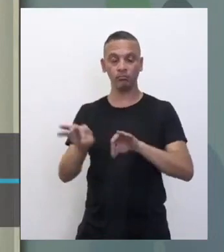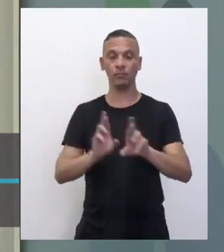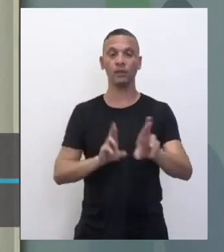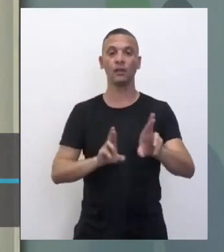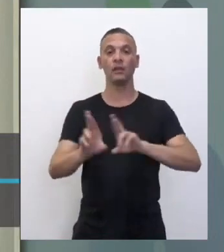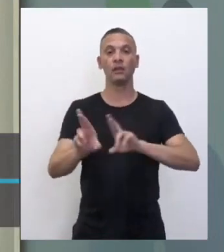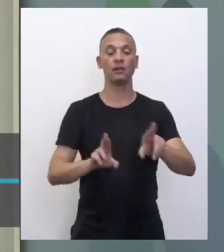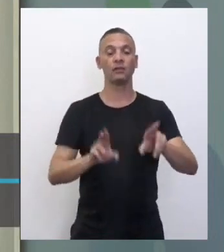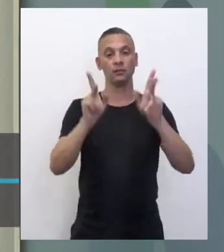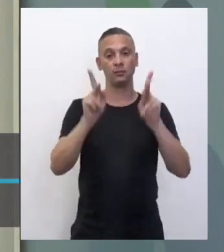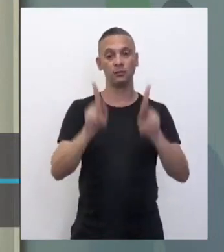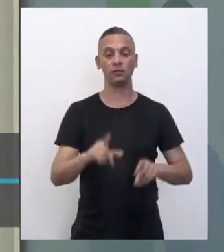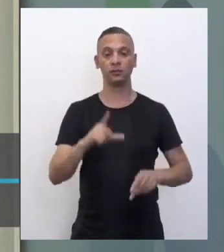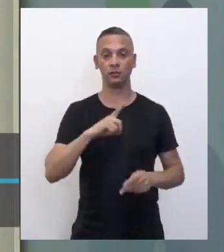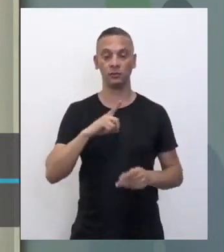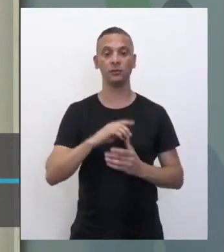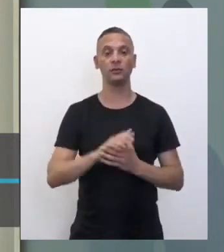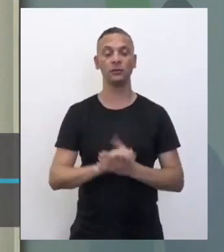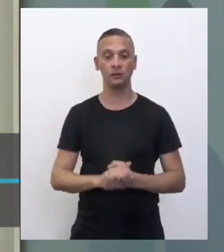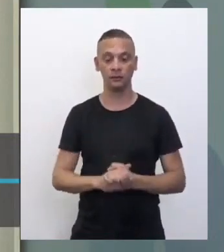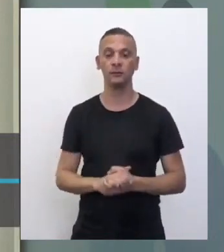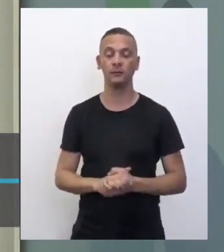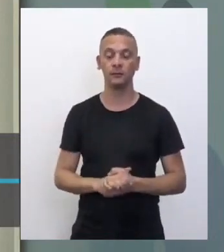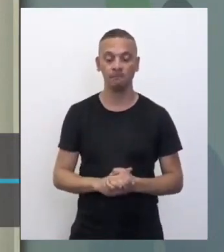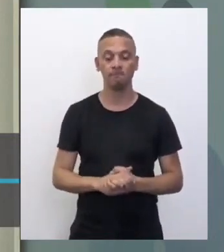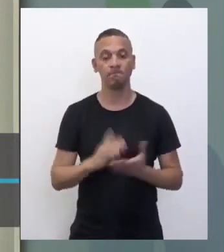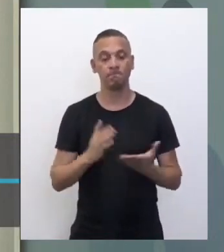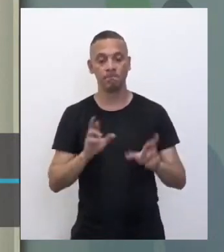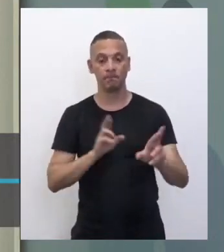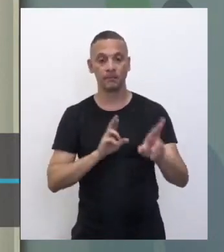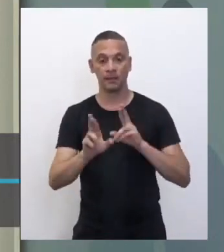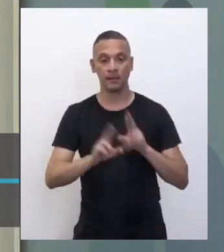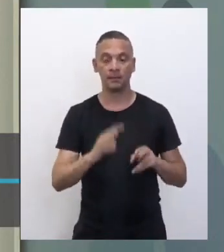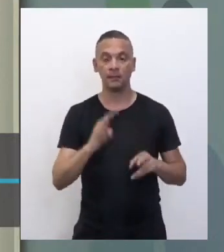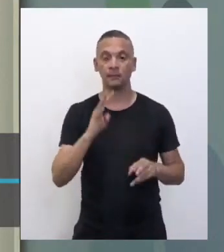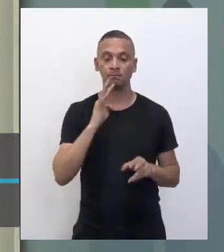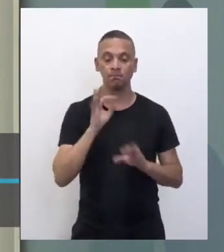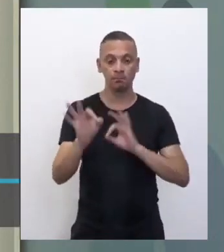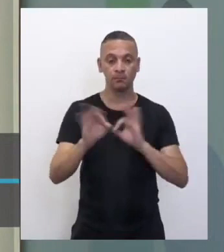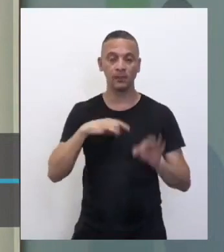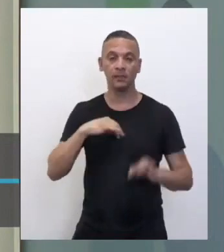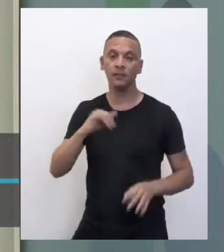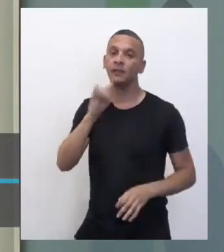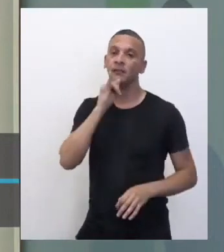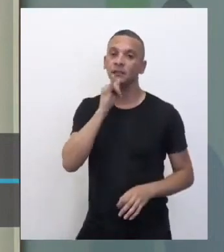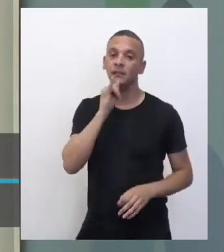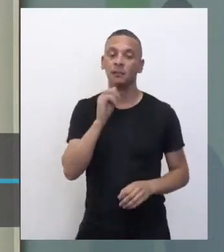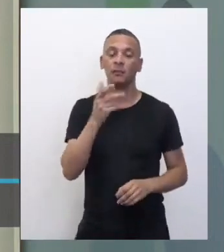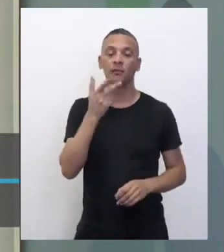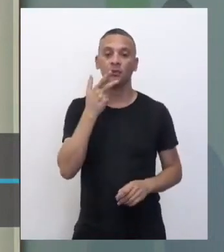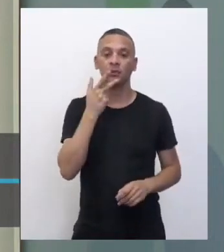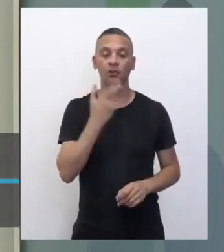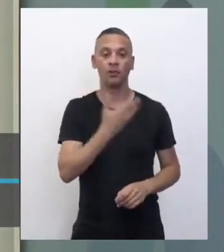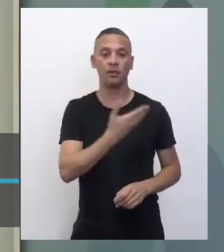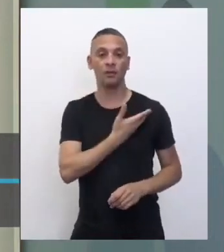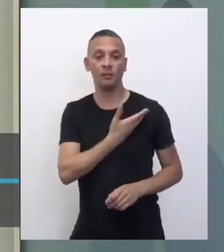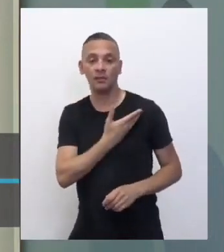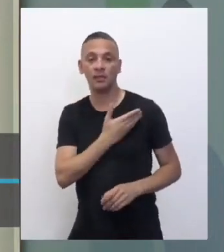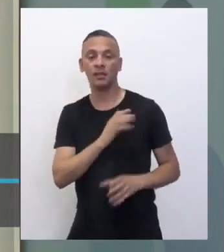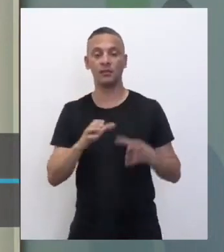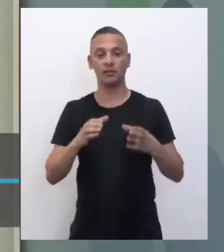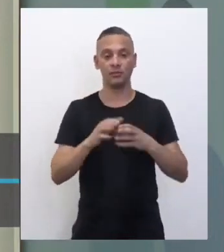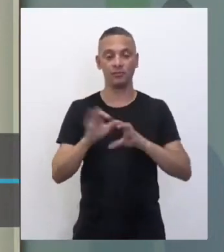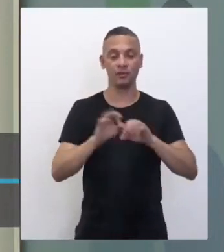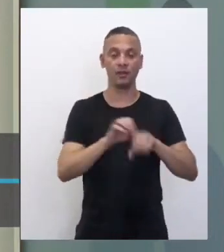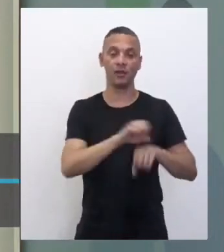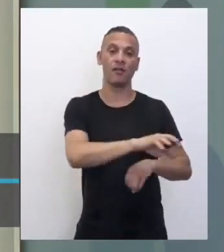relação, né? A relação que a gente constrói, dando o exemplo que eu dei aqui com ela, de uma amizade, de um coleguismo, de uma